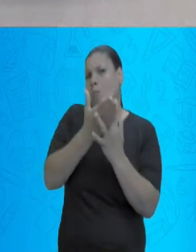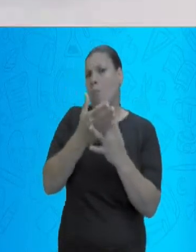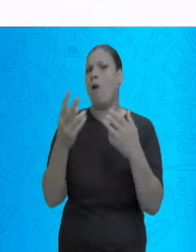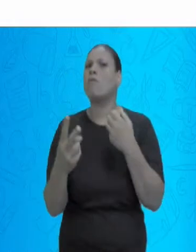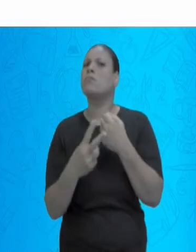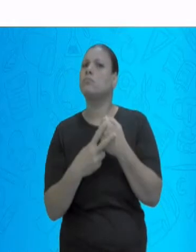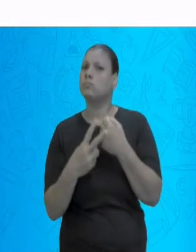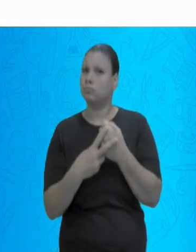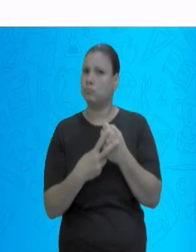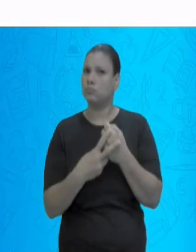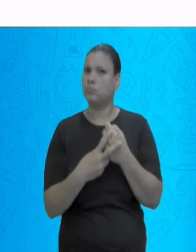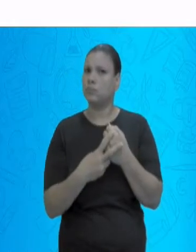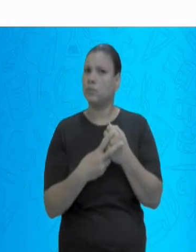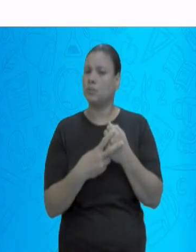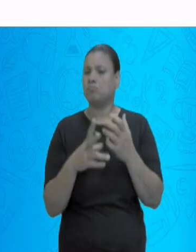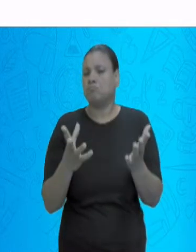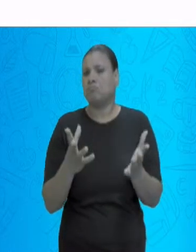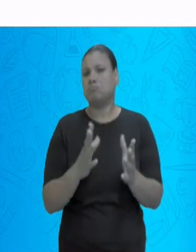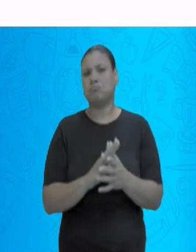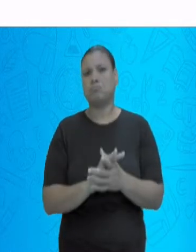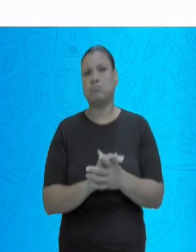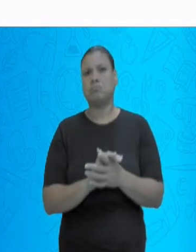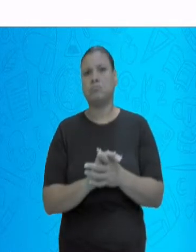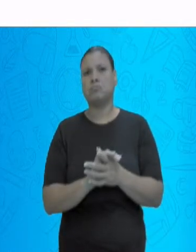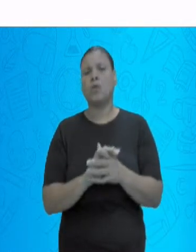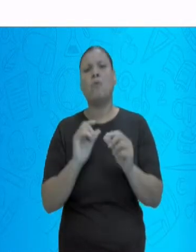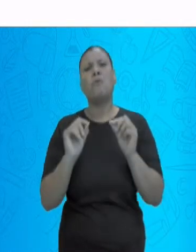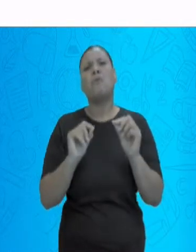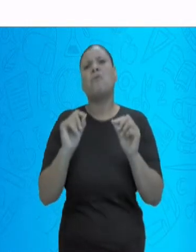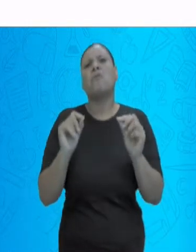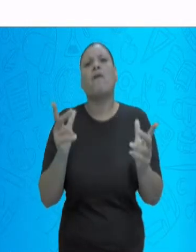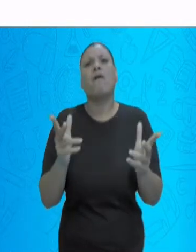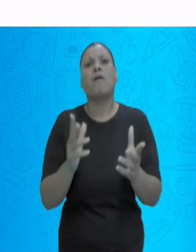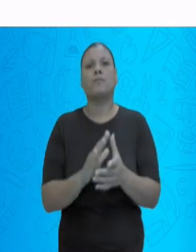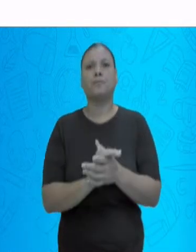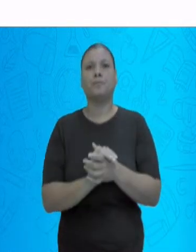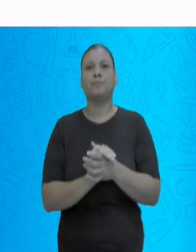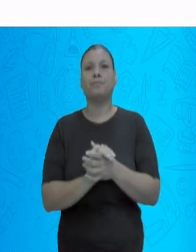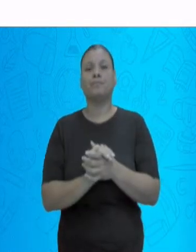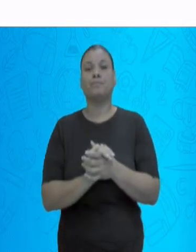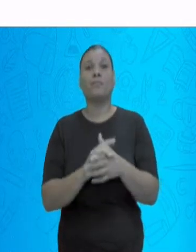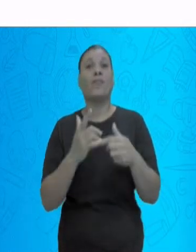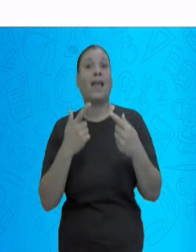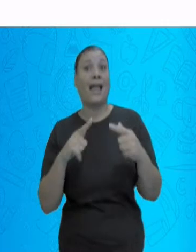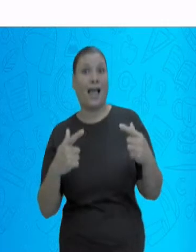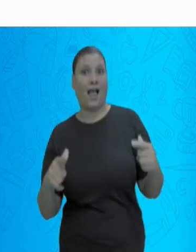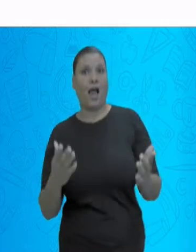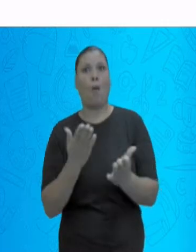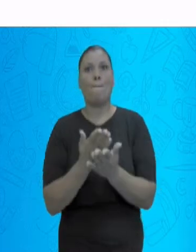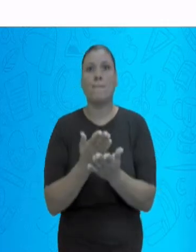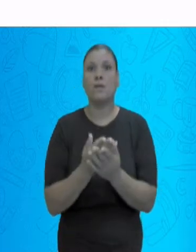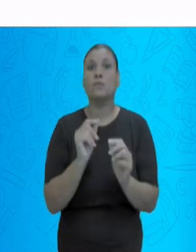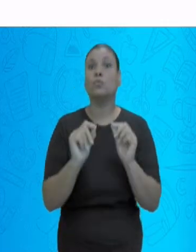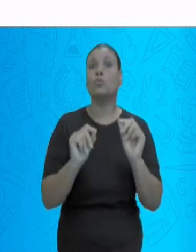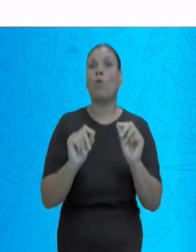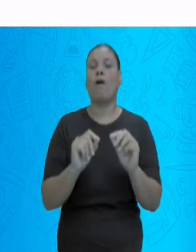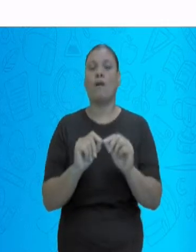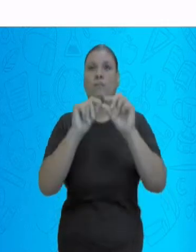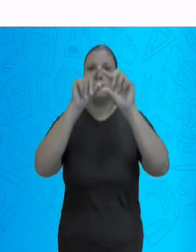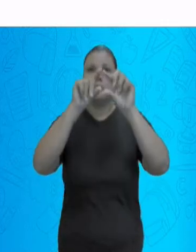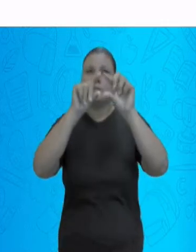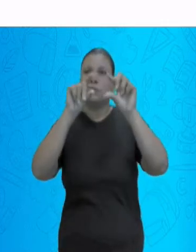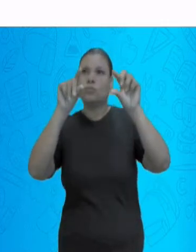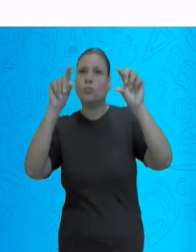O que é colocação pronominal? É a parte da gramática que trata da correta colocação